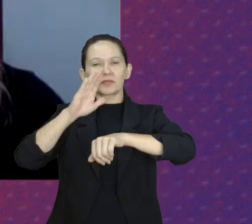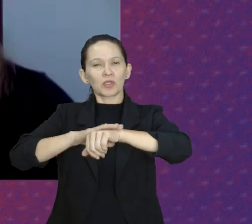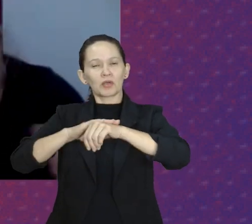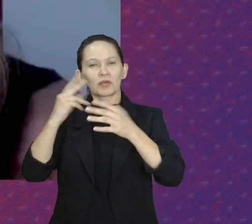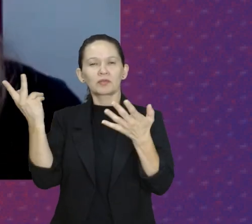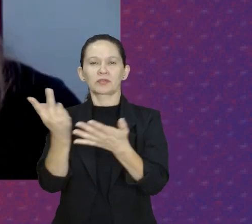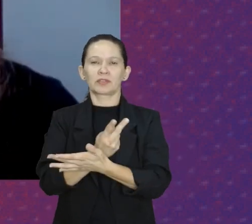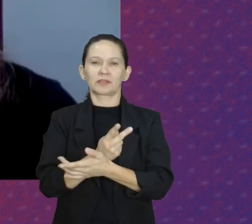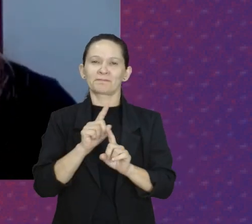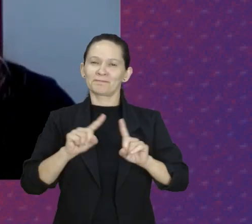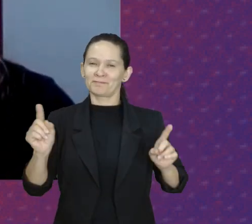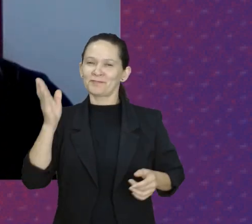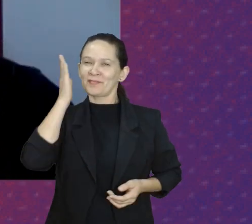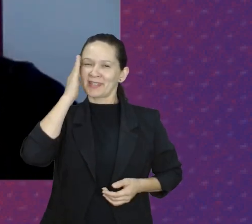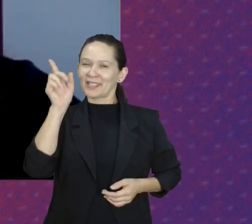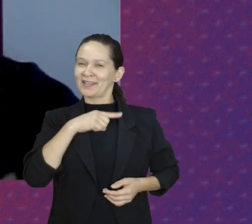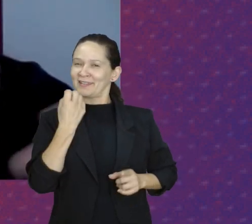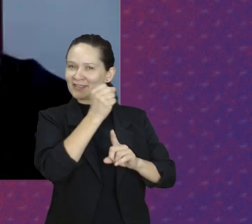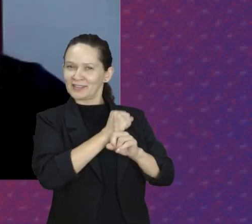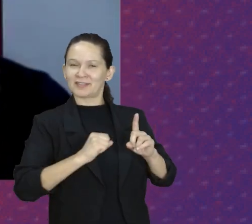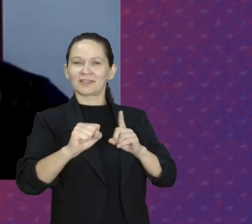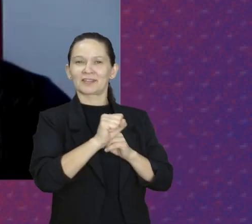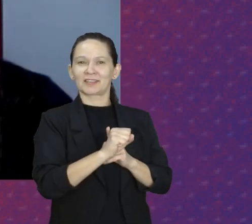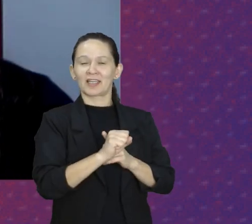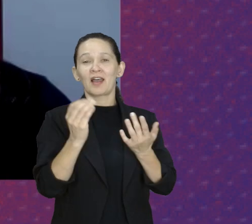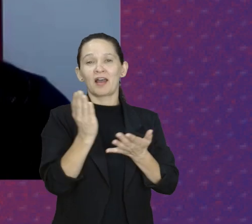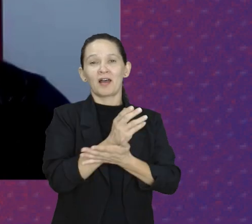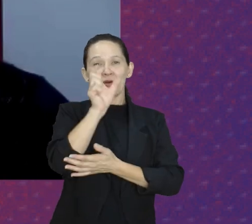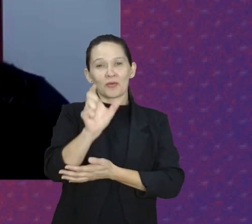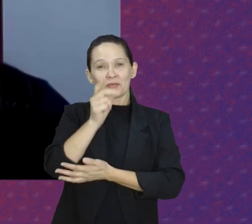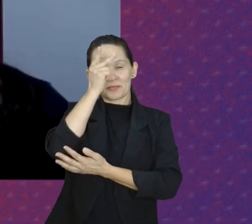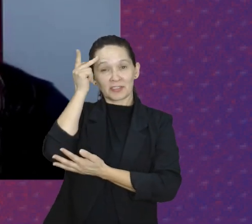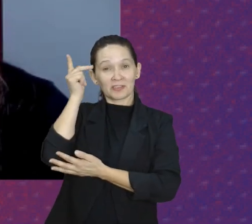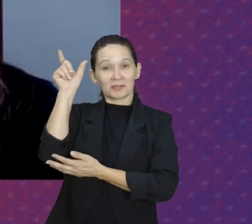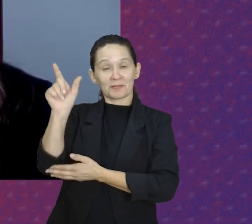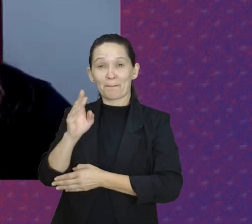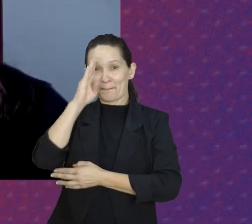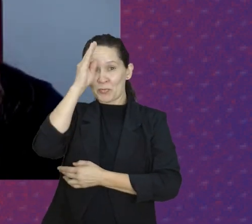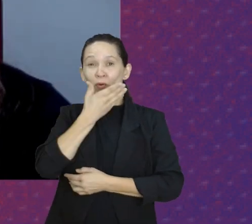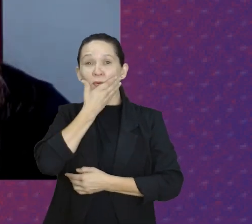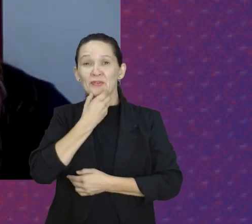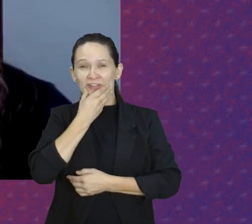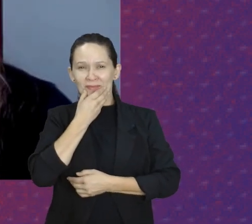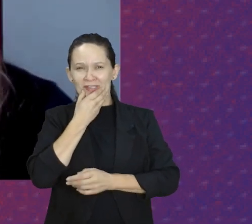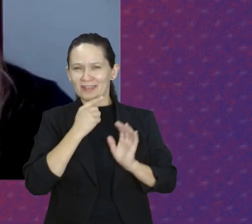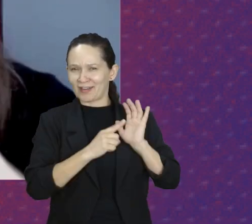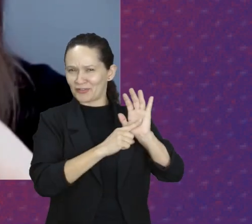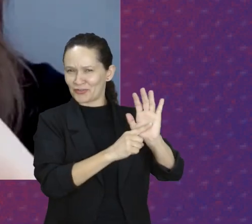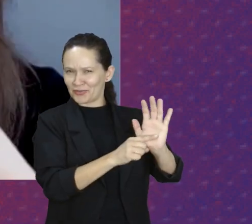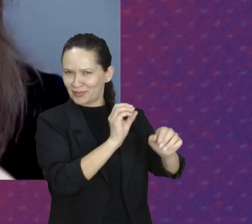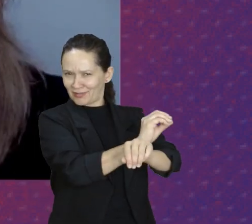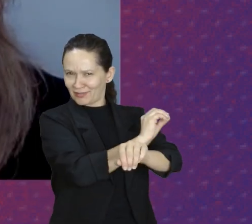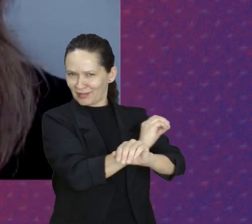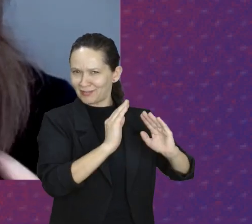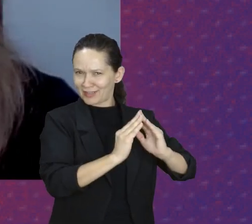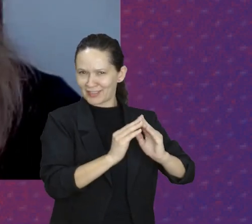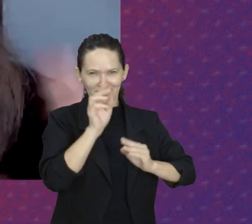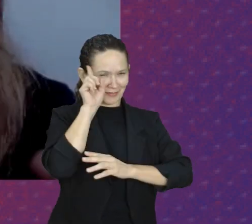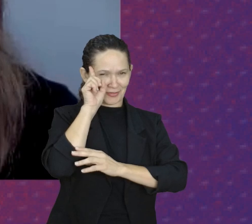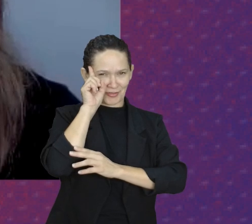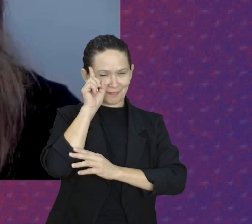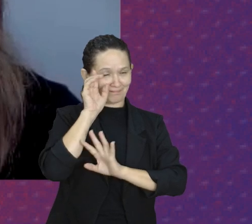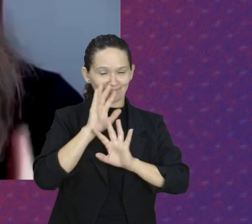aconteça. Só que a gente sabe que na nossa sociedade, algumas pessoas autônomas, principalmente os homens, não fazem essas tarefas no cotidiano. Então, acho